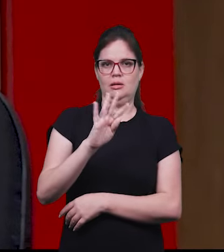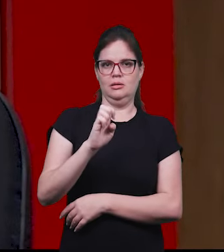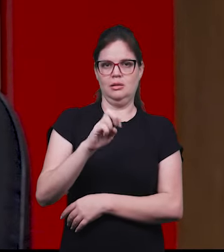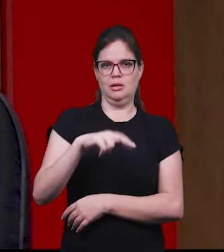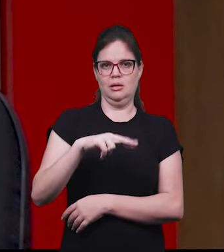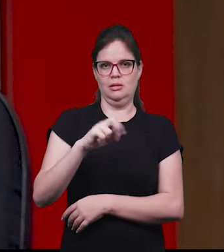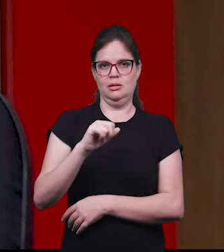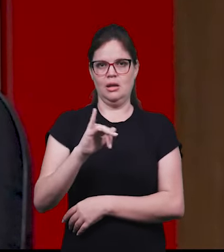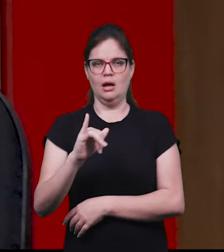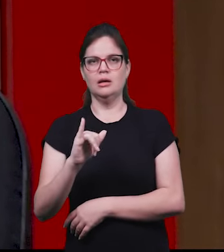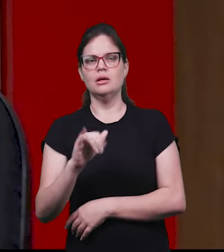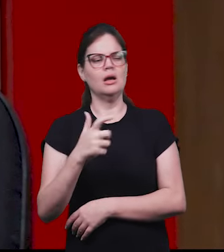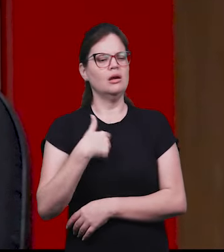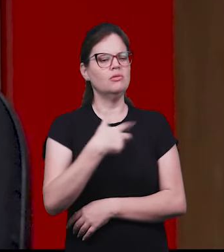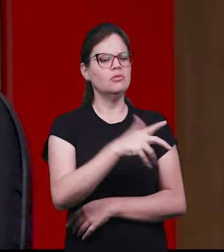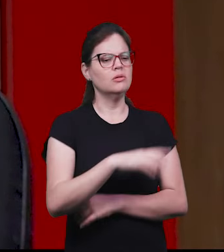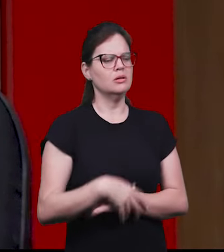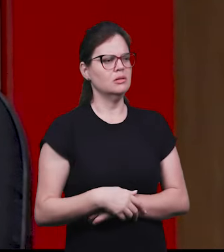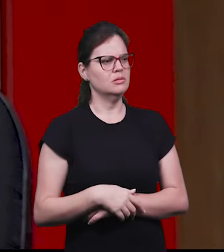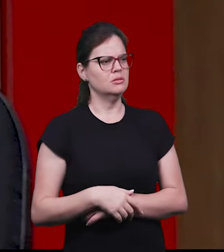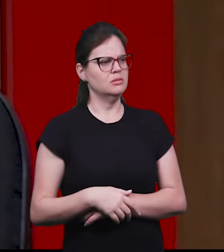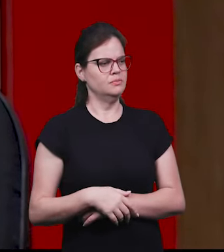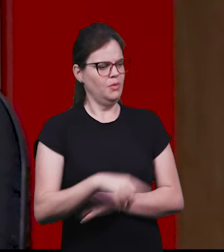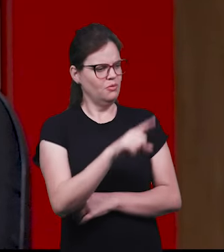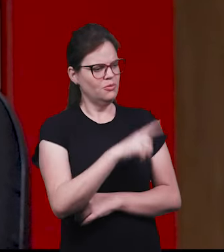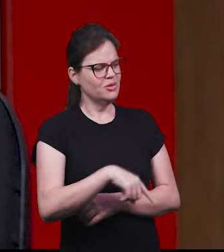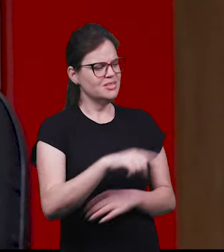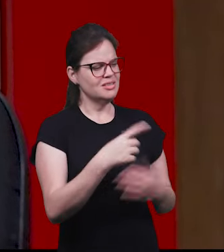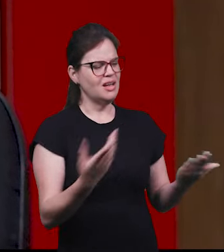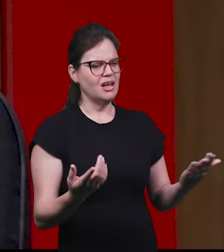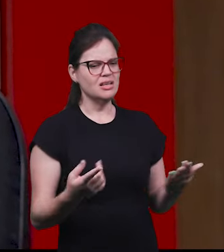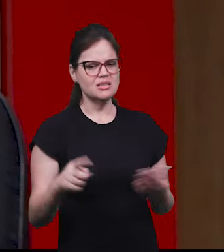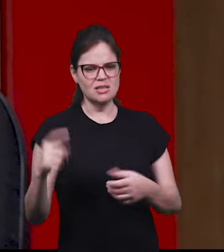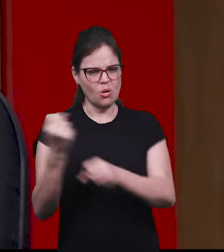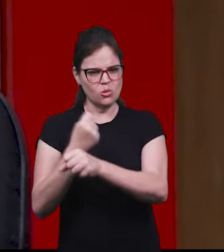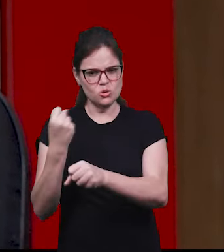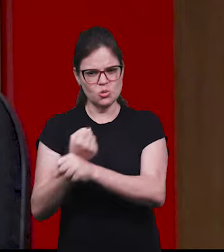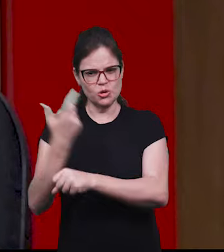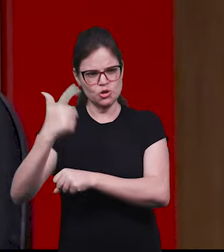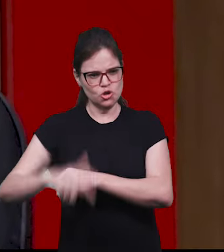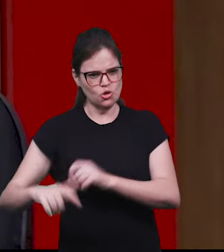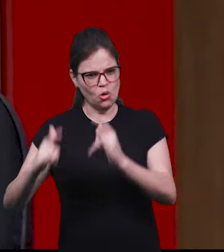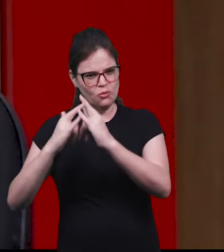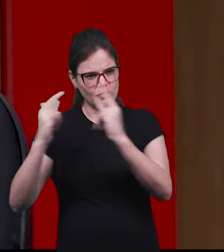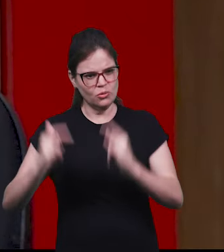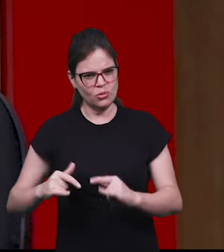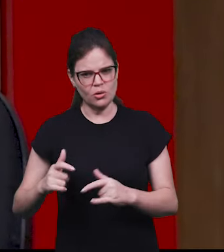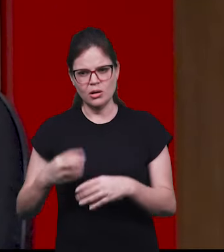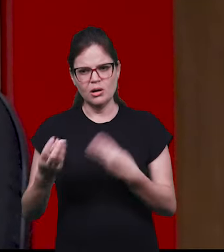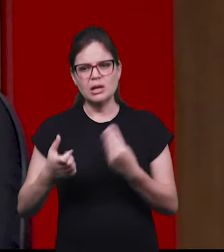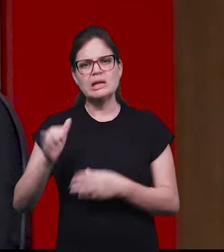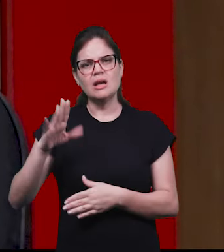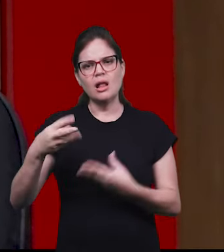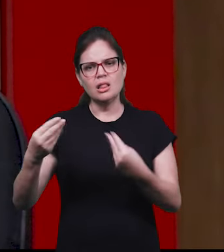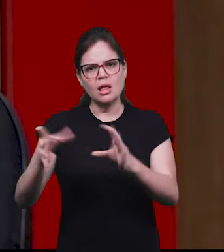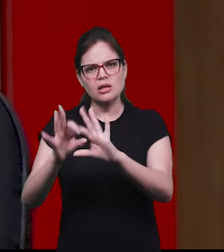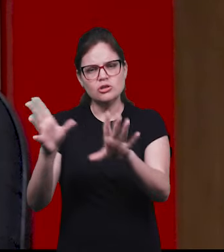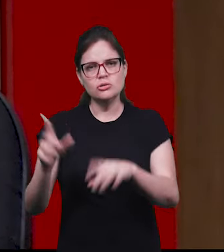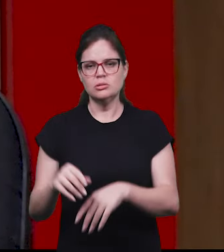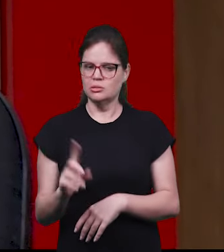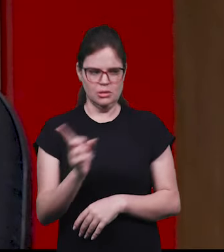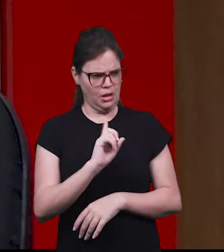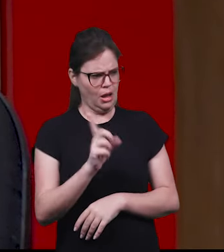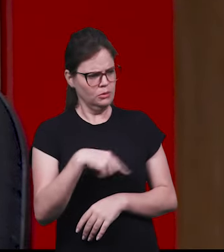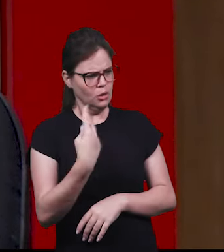ali, ele foi lá dizer assim, com ordem de quem que vocês estão reconstruindo? Aí ele disse, não, nós temos